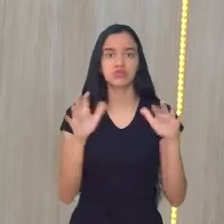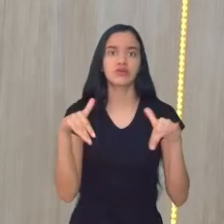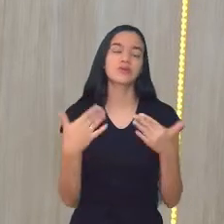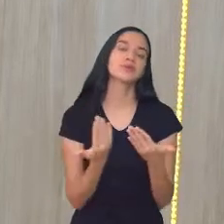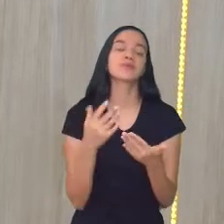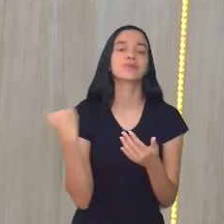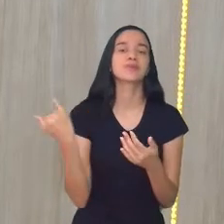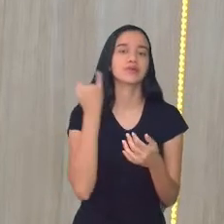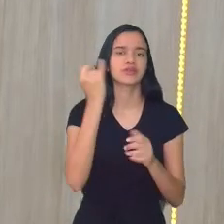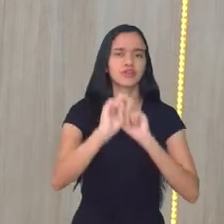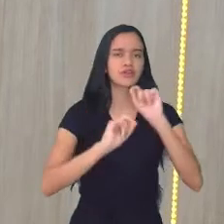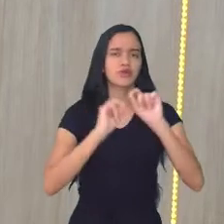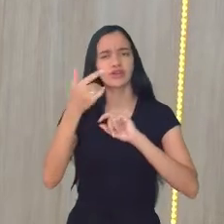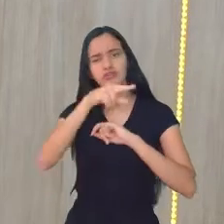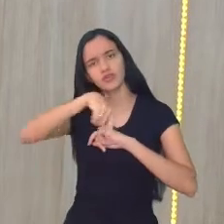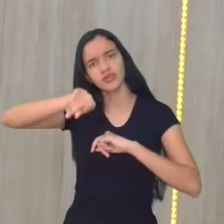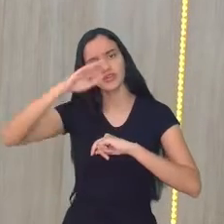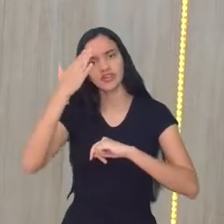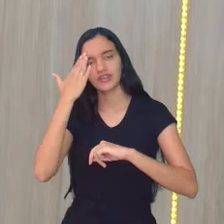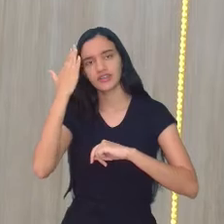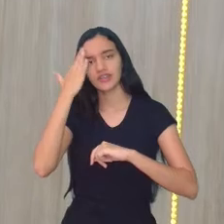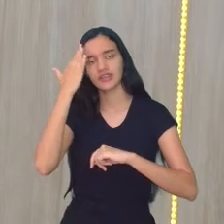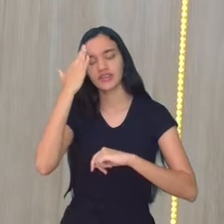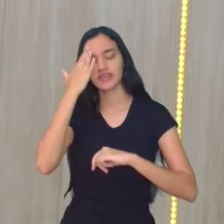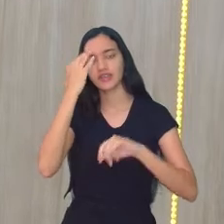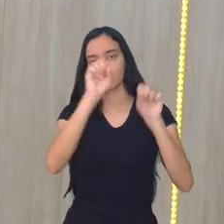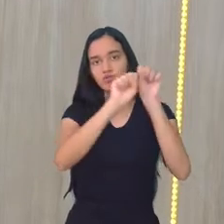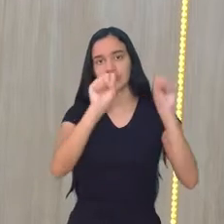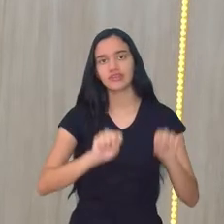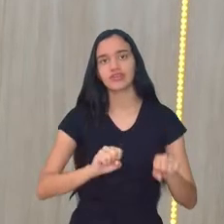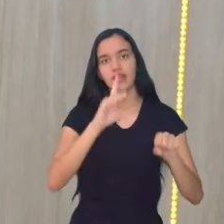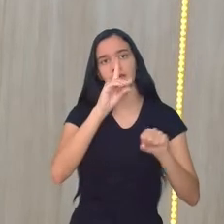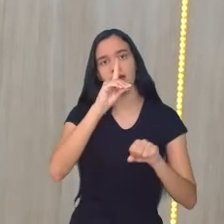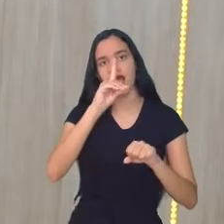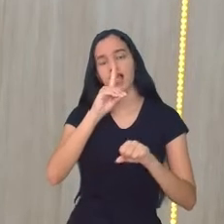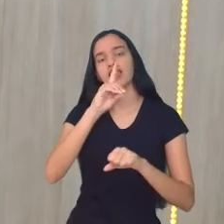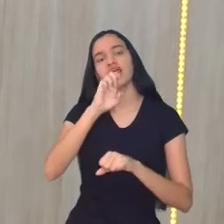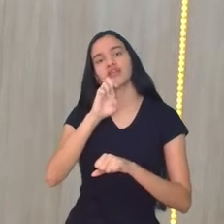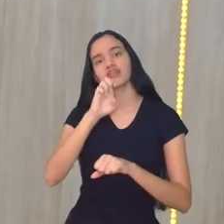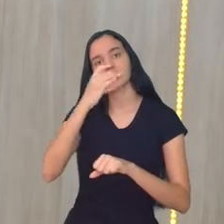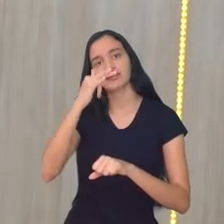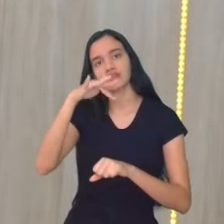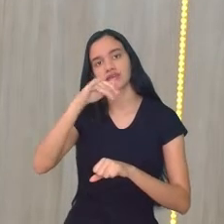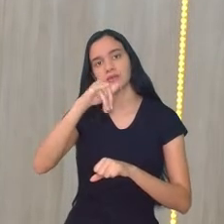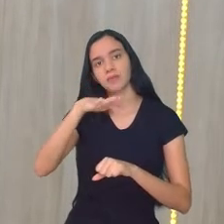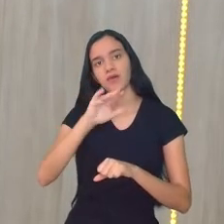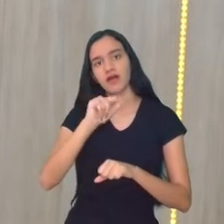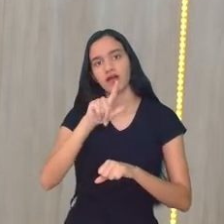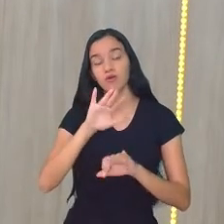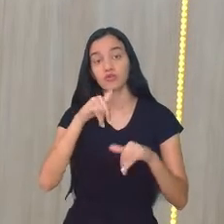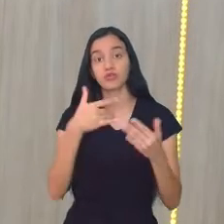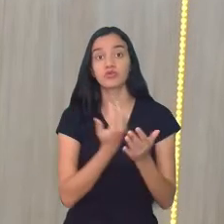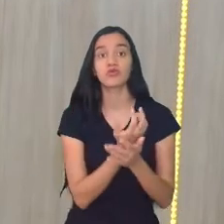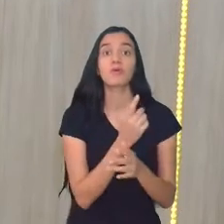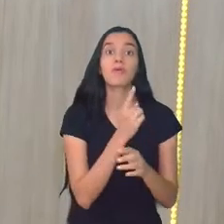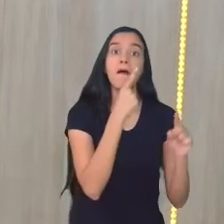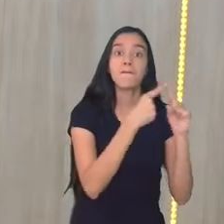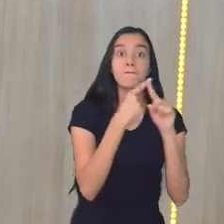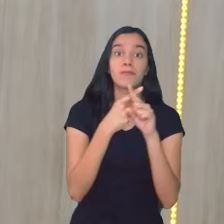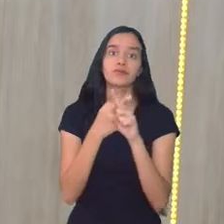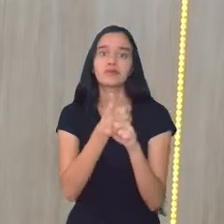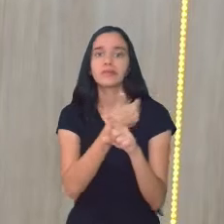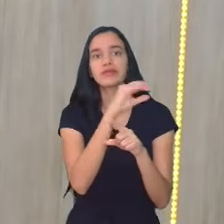vocês entendam que nós estamos no sistema decimal e que essas passagens são todas multiplicando